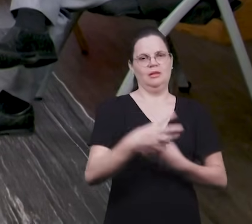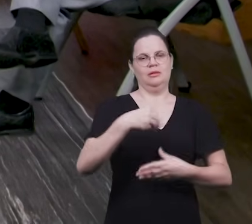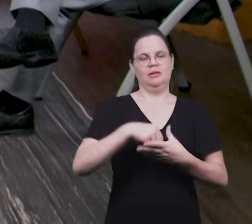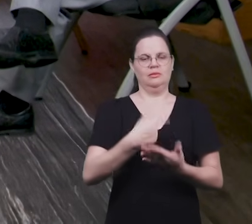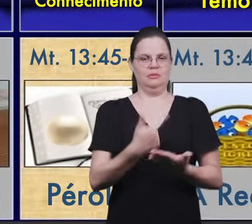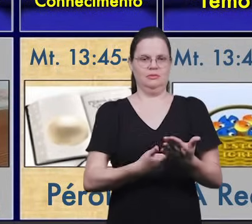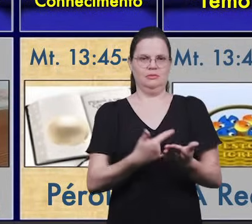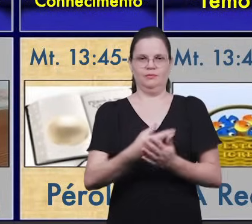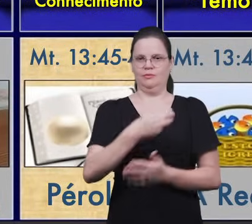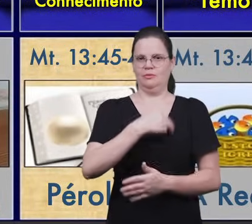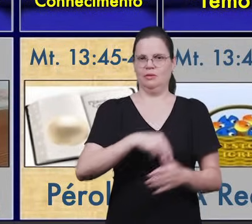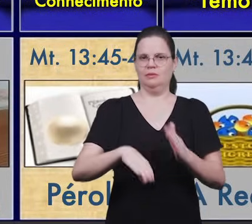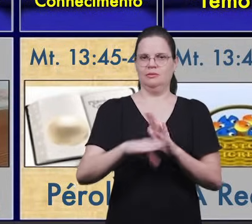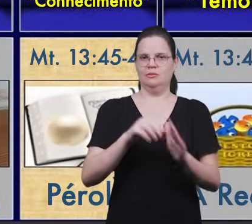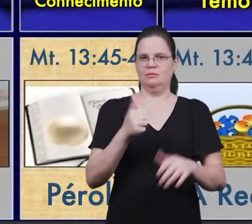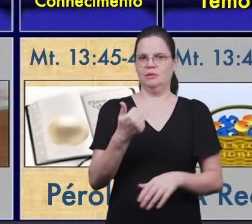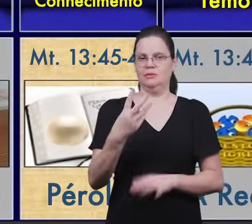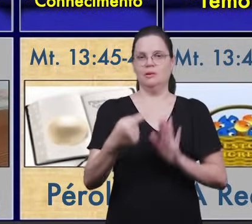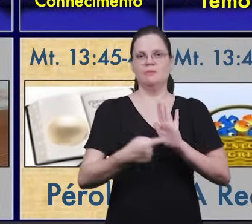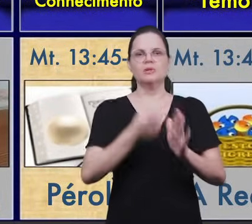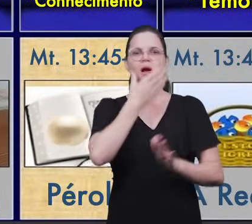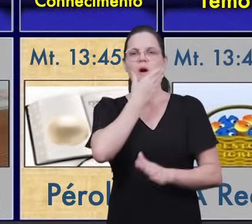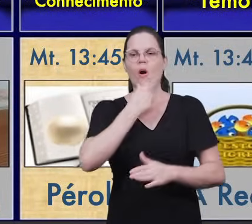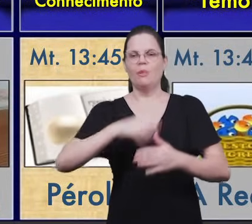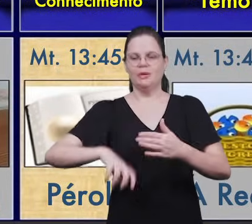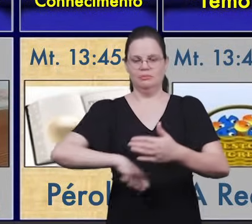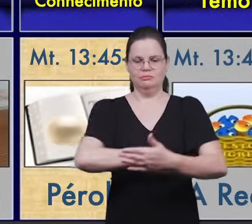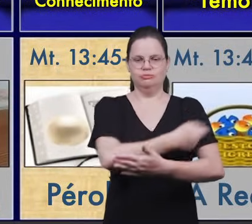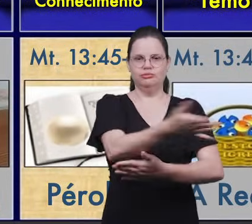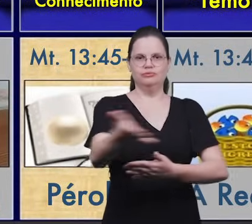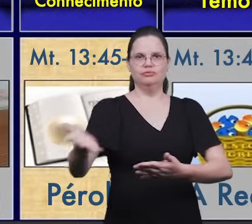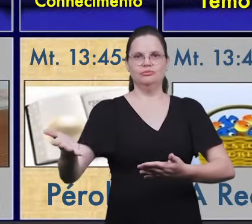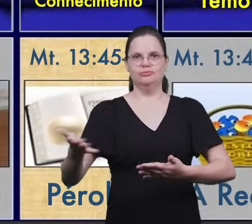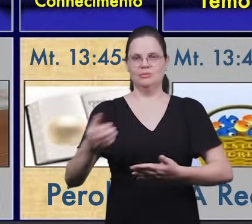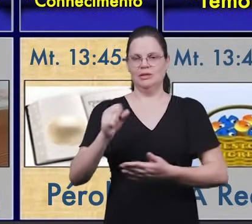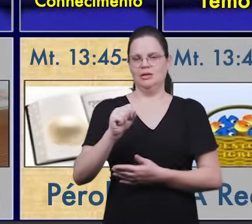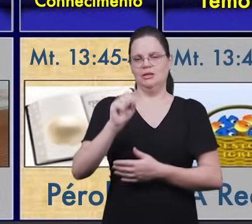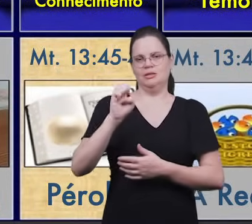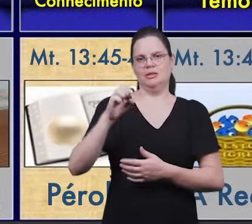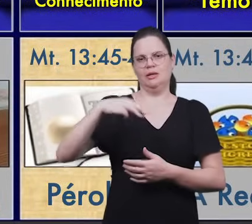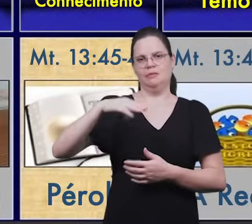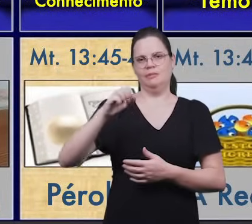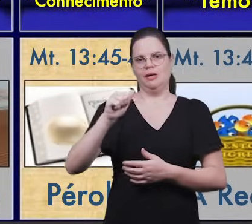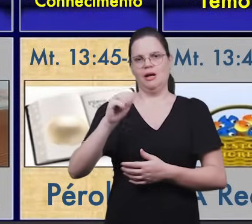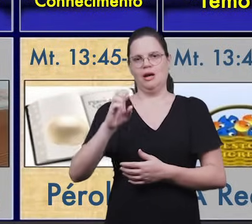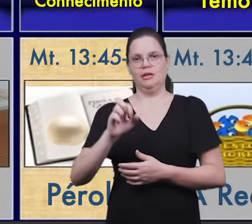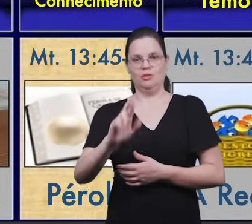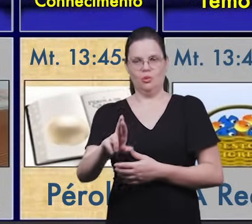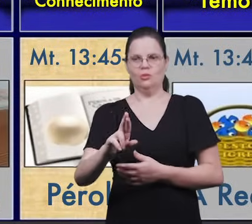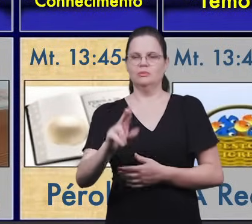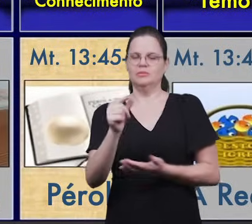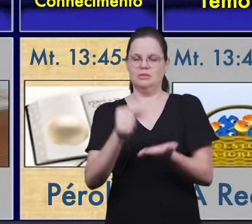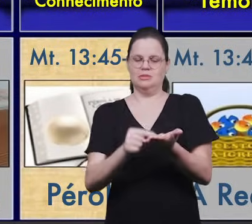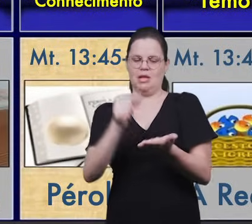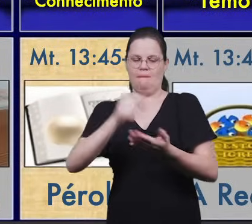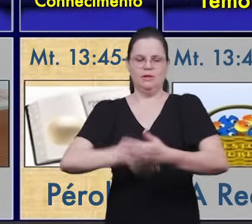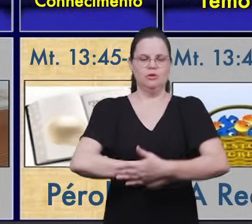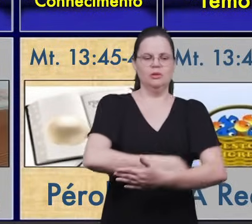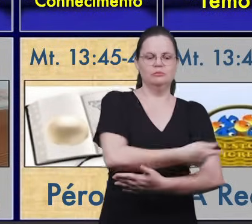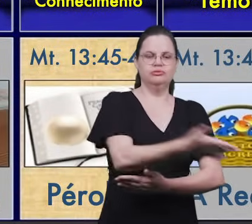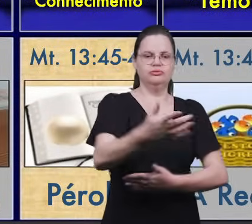capítulo 13, que é a parábola do semeador, que está ligada diretamente a esse momento profético histórico na vida da igreja,